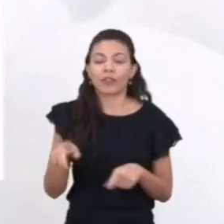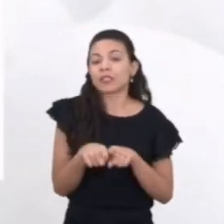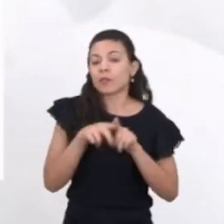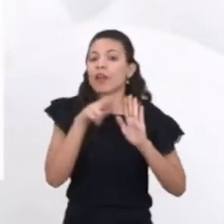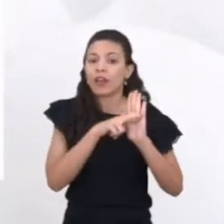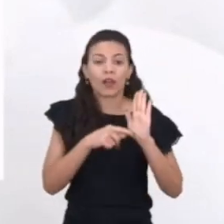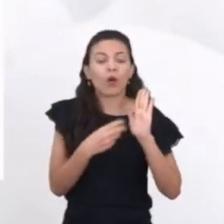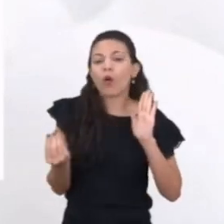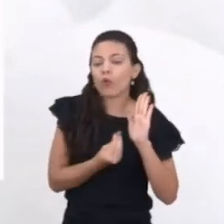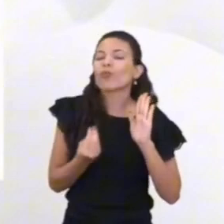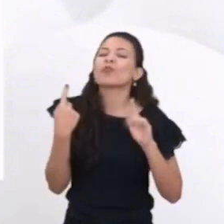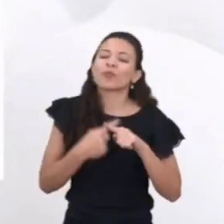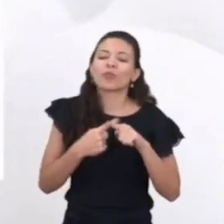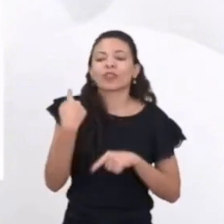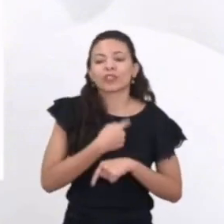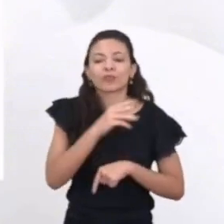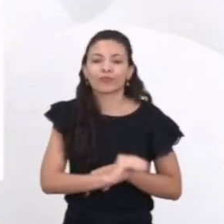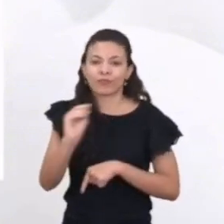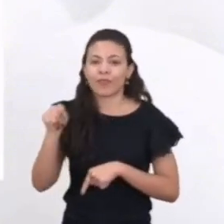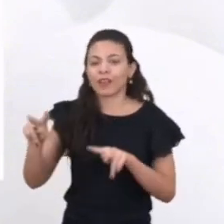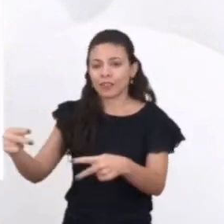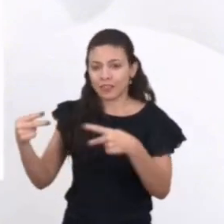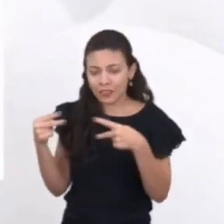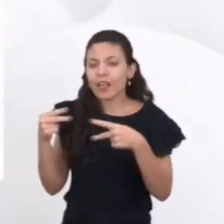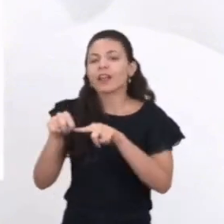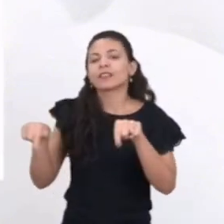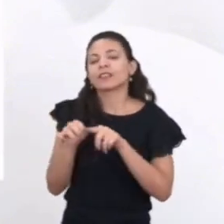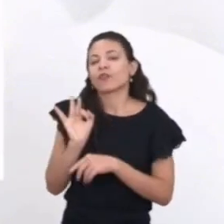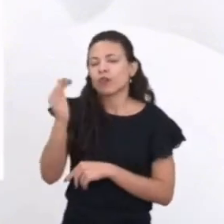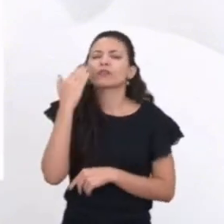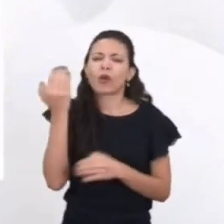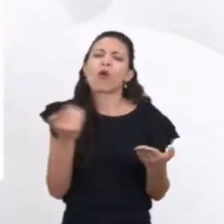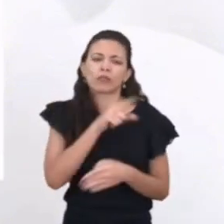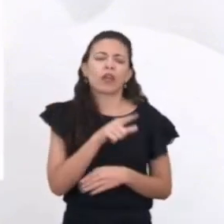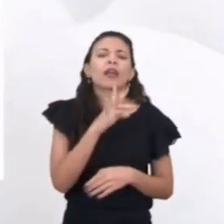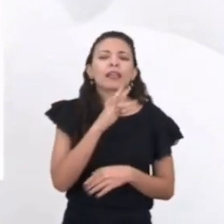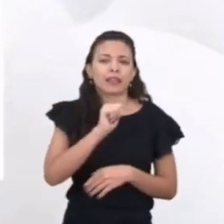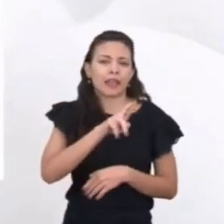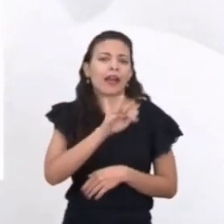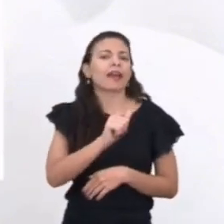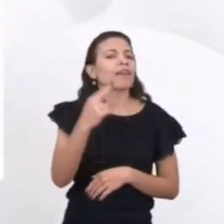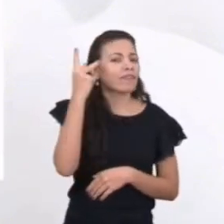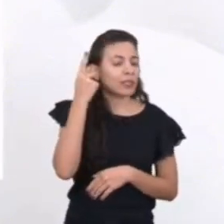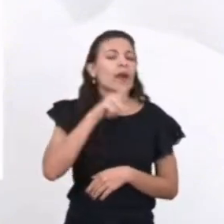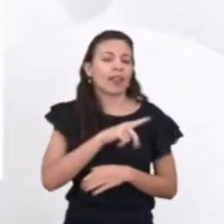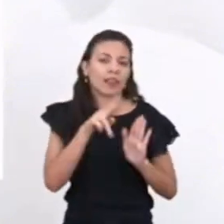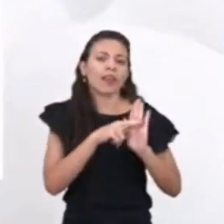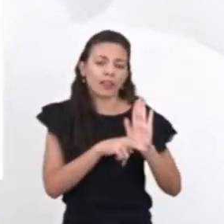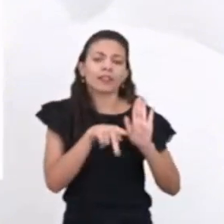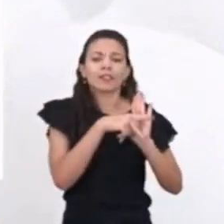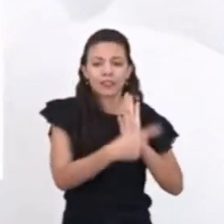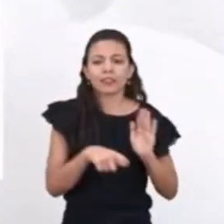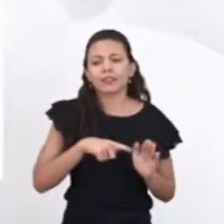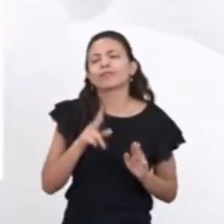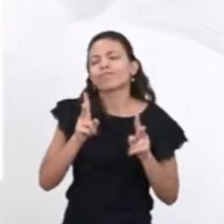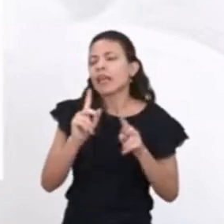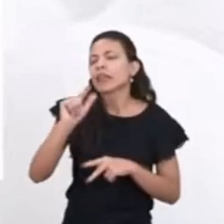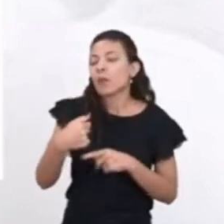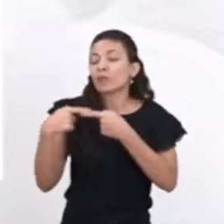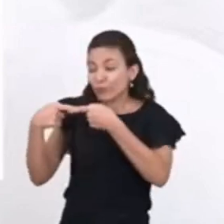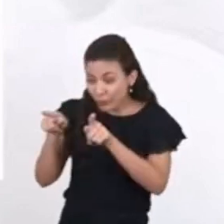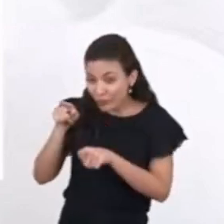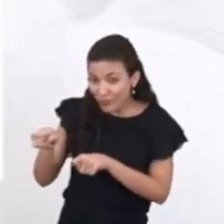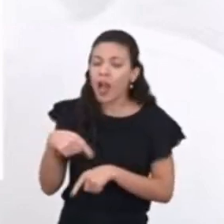sendo possíveis porque a gente está migrando aqui eles para a sala do futuro. Eu sei que hoje o Tarefa tem um relatório na sede, e assim que a gente lançar esse produto, a gente faz mais uma live específica sobre